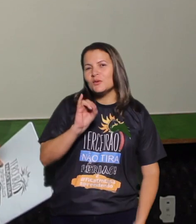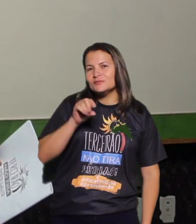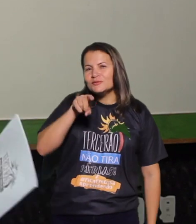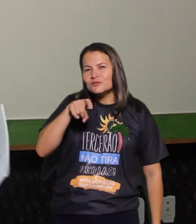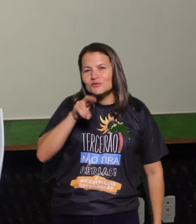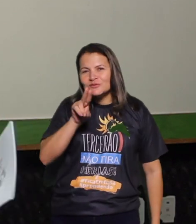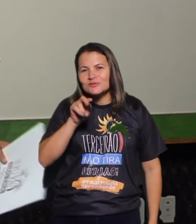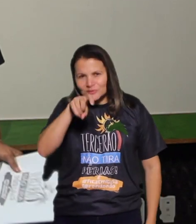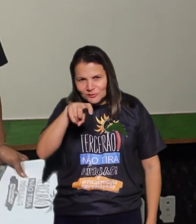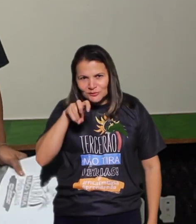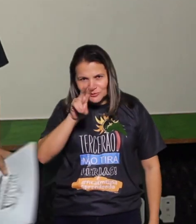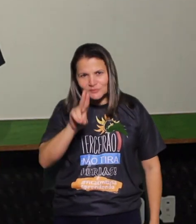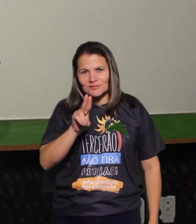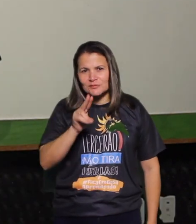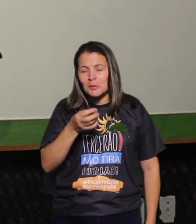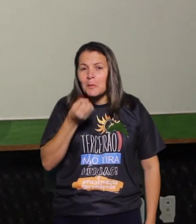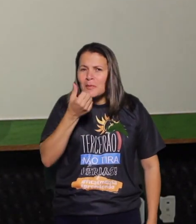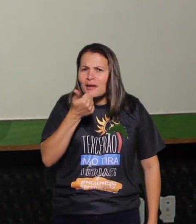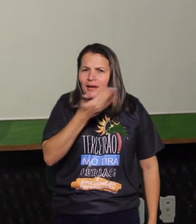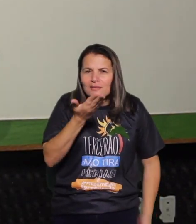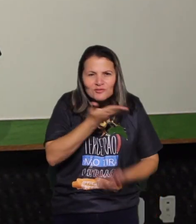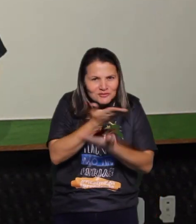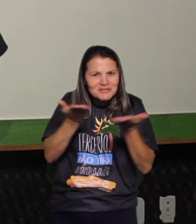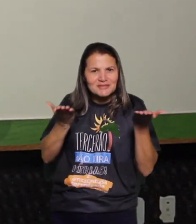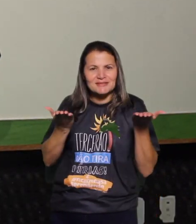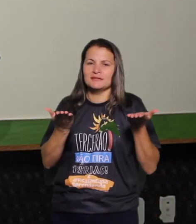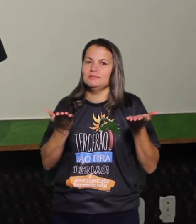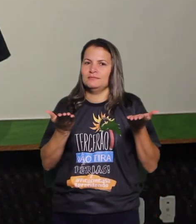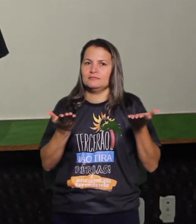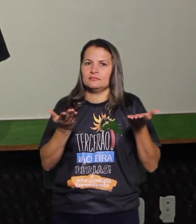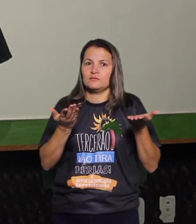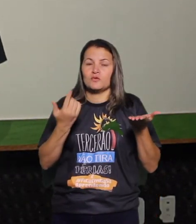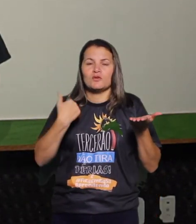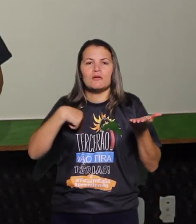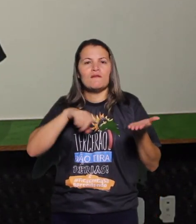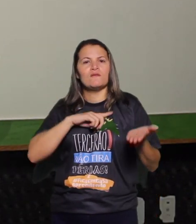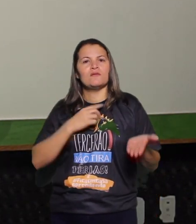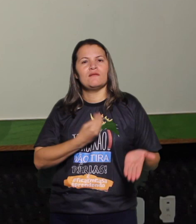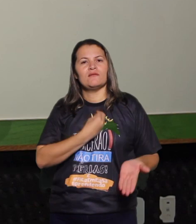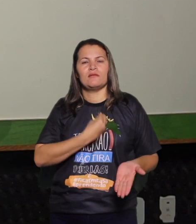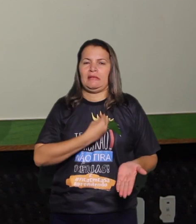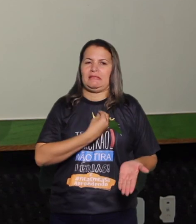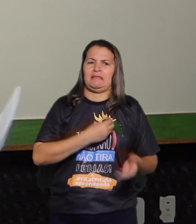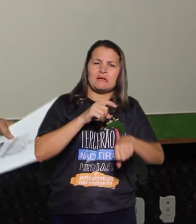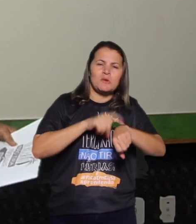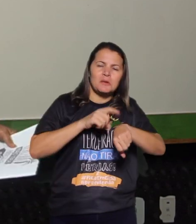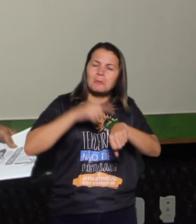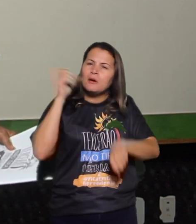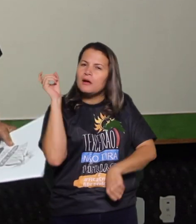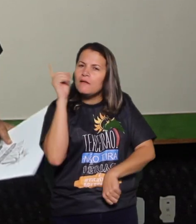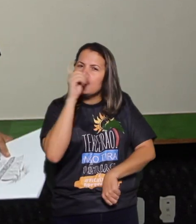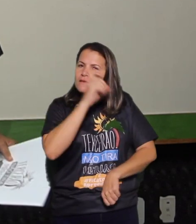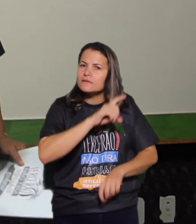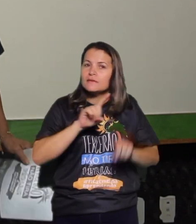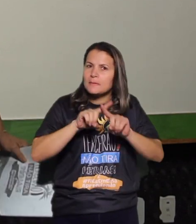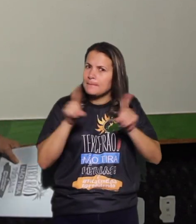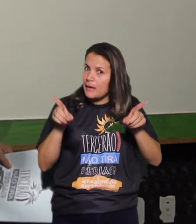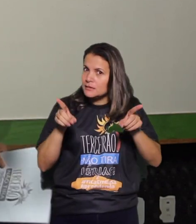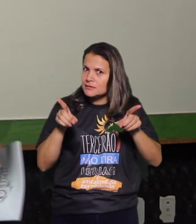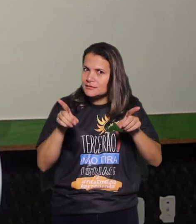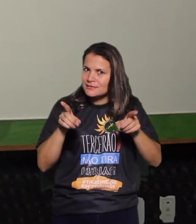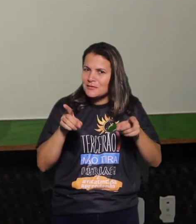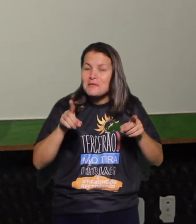Oi, chuchus, tudo bem com vocês? Nós estamos vivendo um período assim meio complicado, mas olha só, vamos